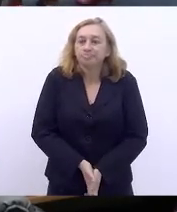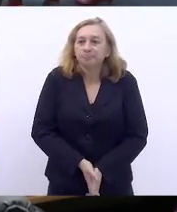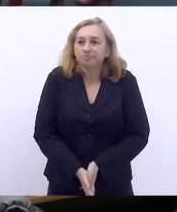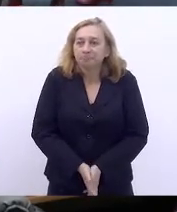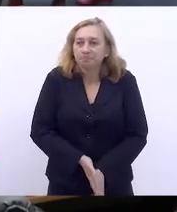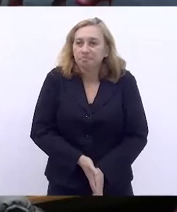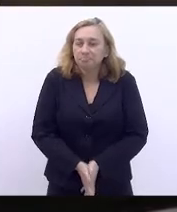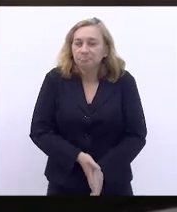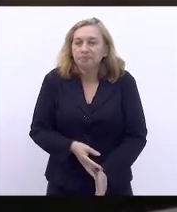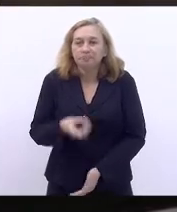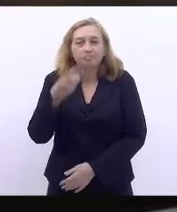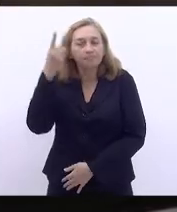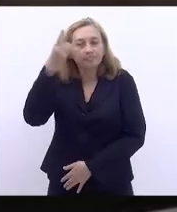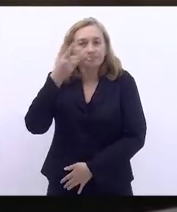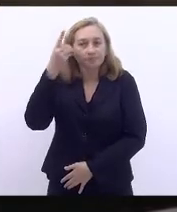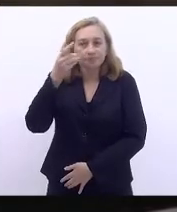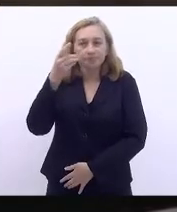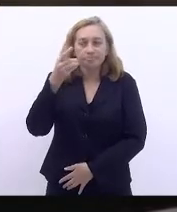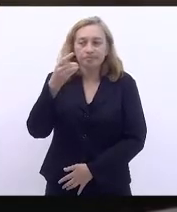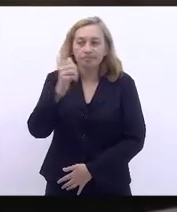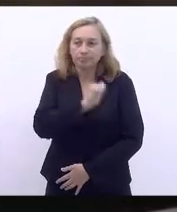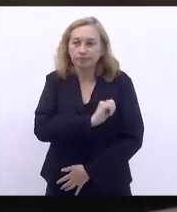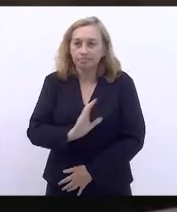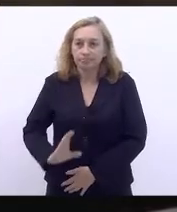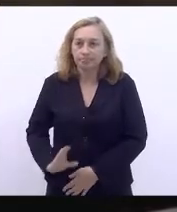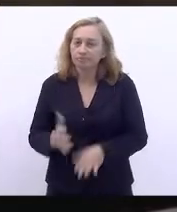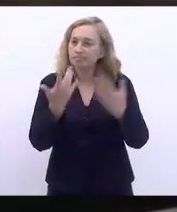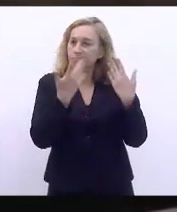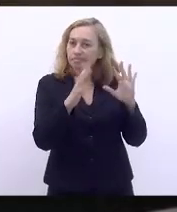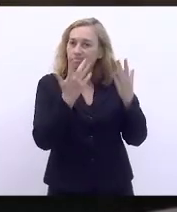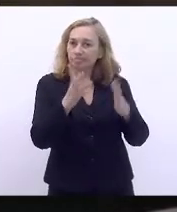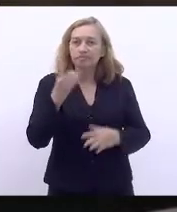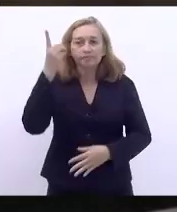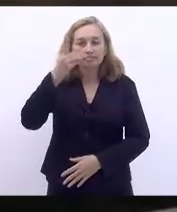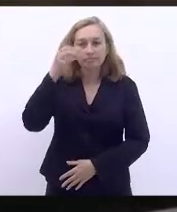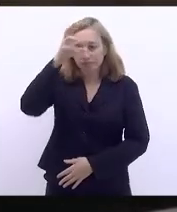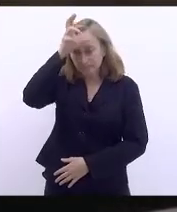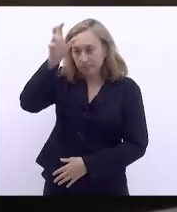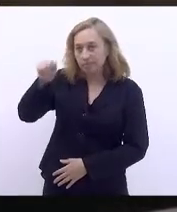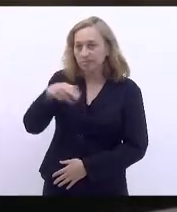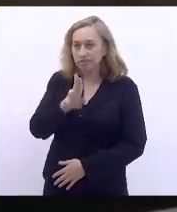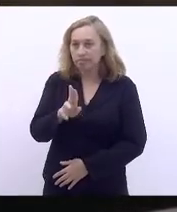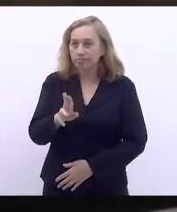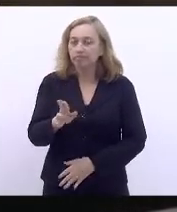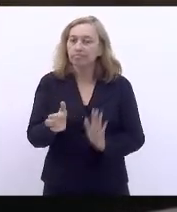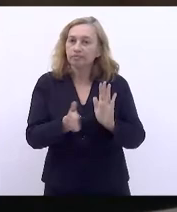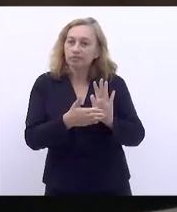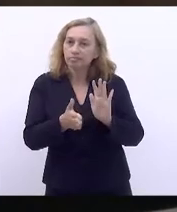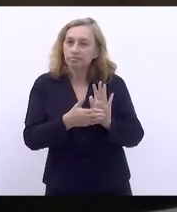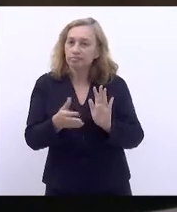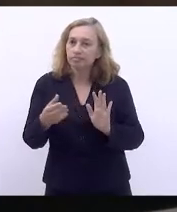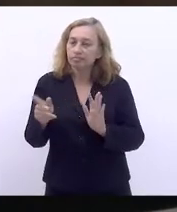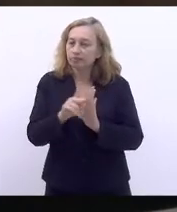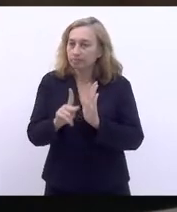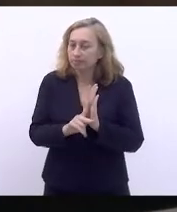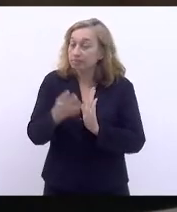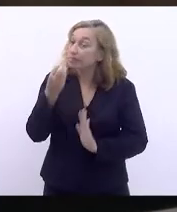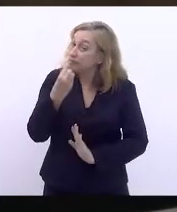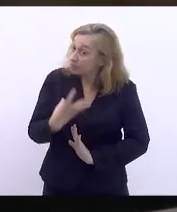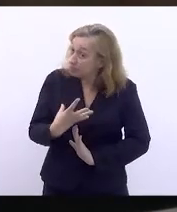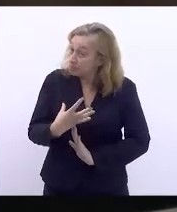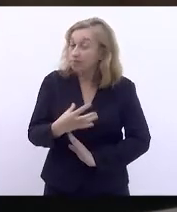Deputado André Siciliano, eu queria cumprimentar a deputada Tia Ju, porque nos propõe um projeto muito